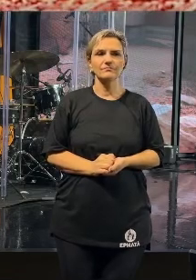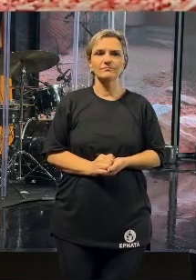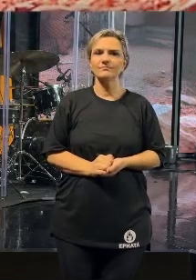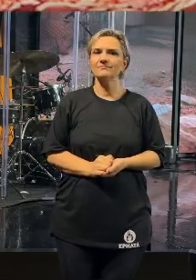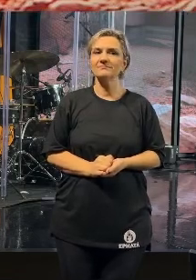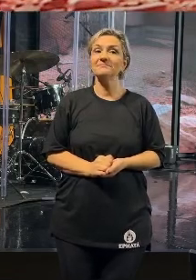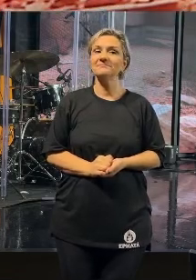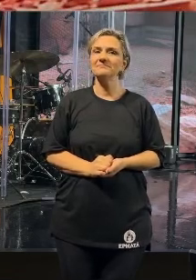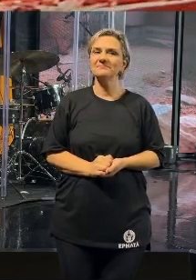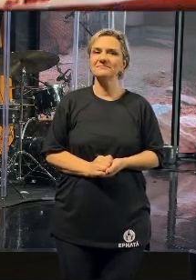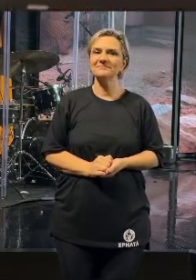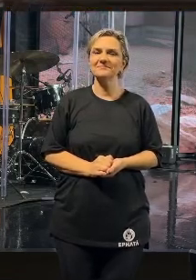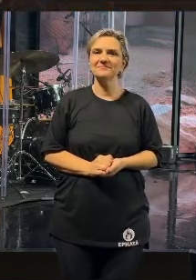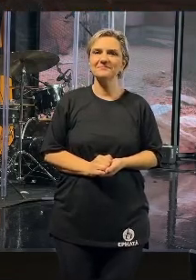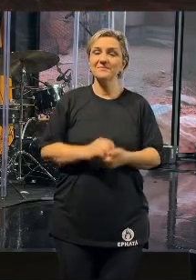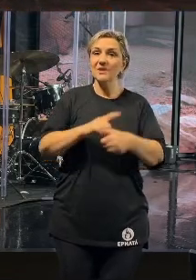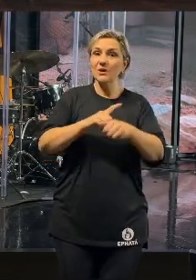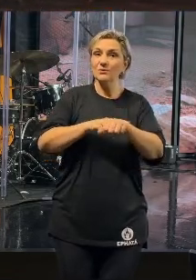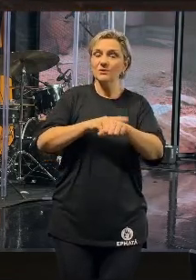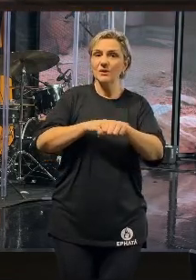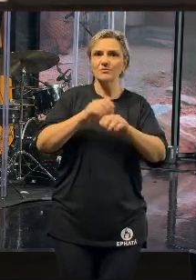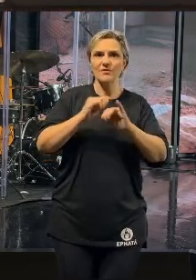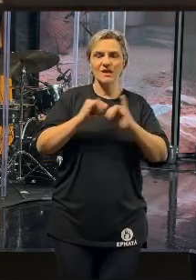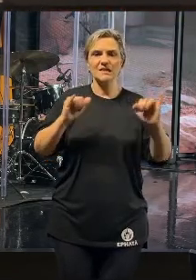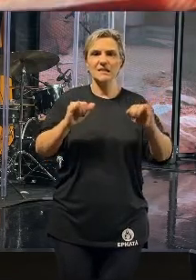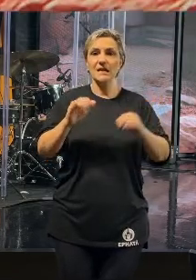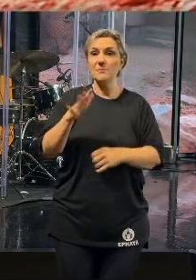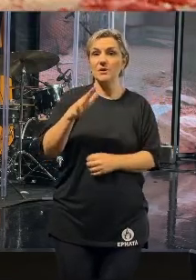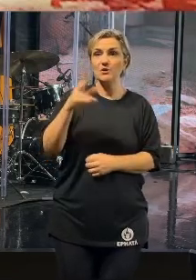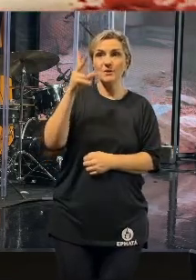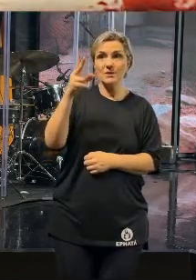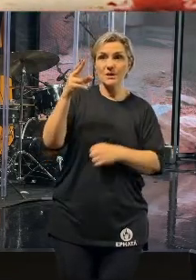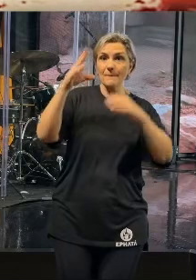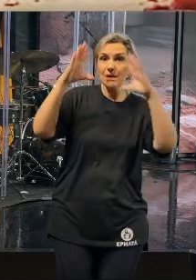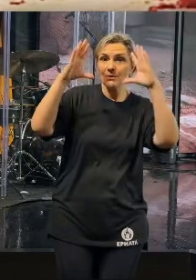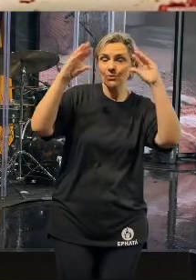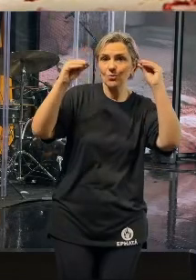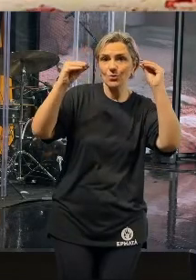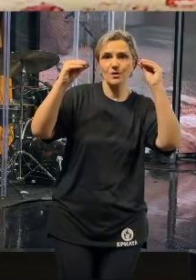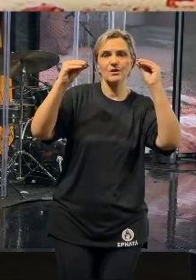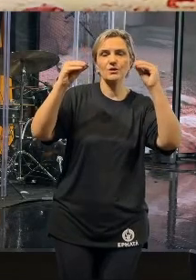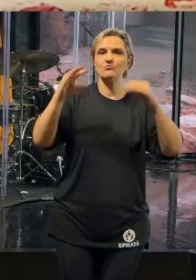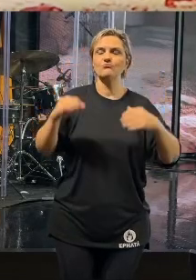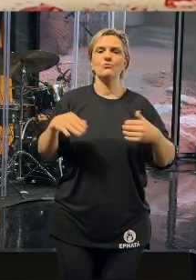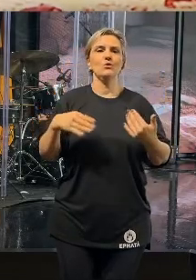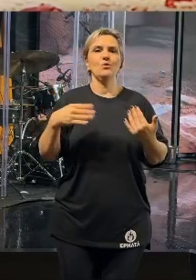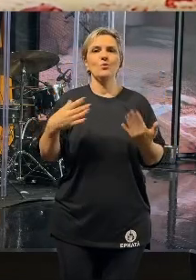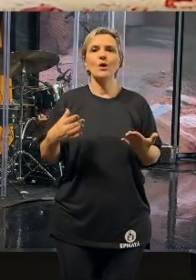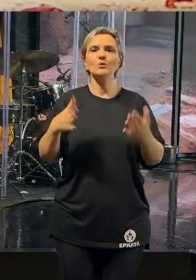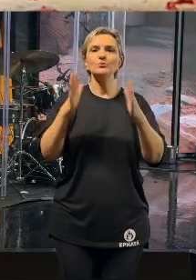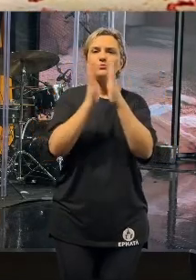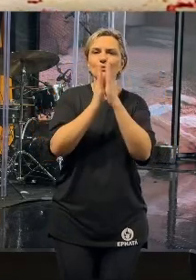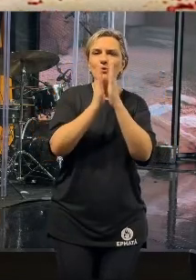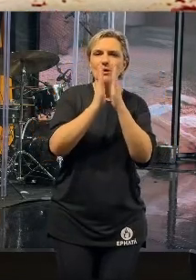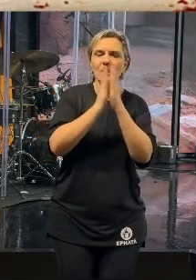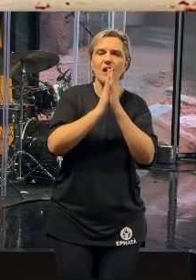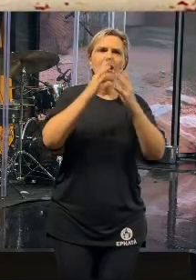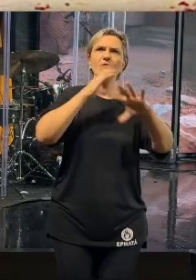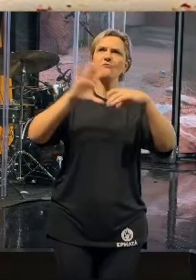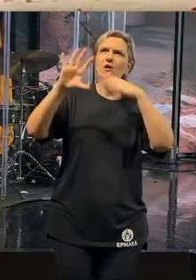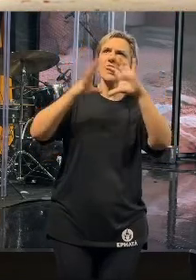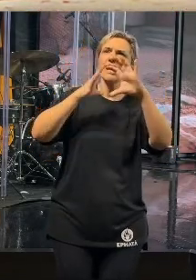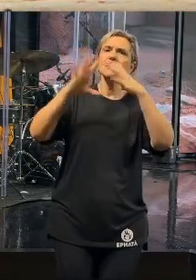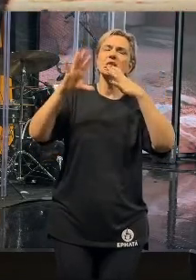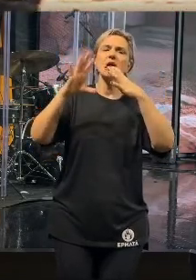O texto vai dizer que por volta da meia-noite, enquanto eles oravam e